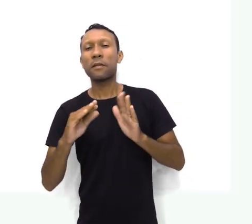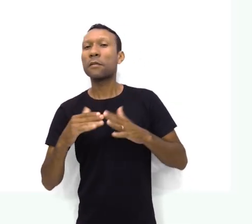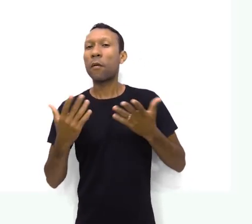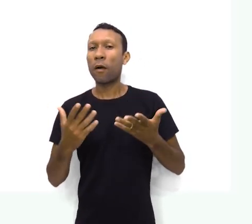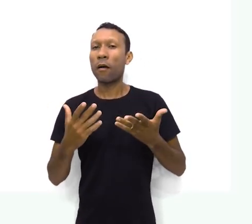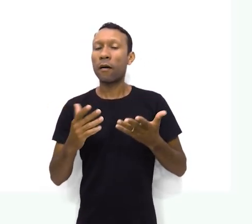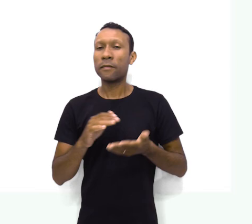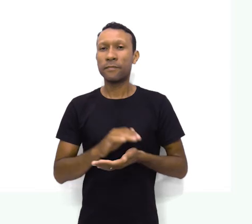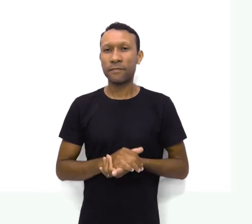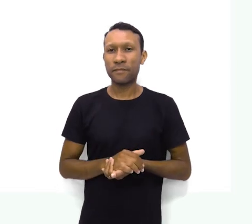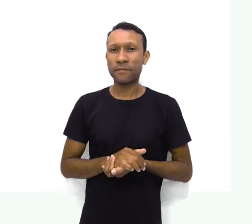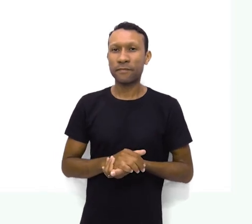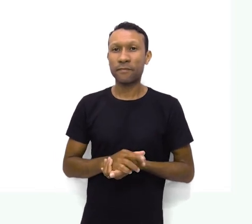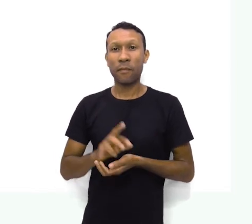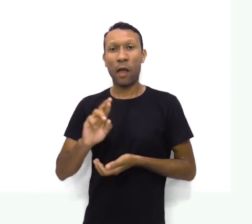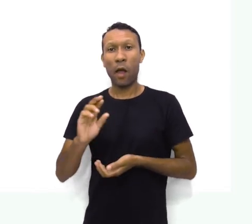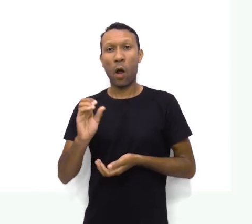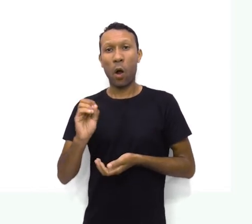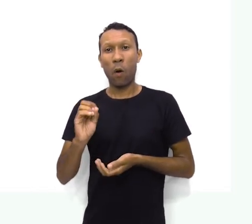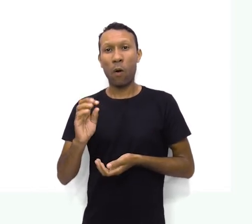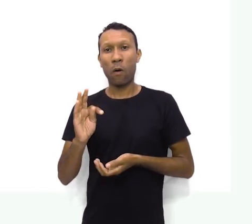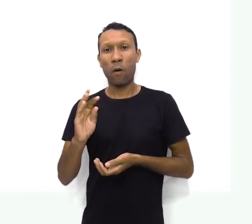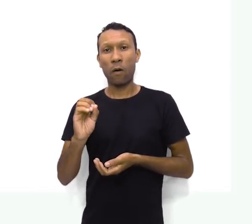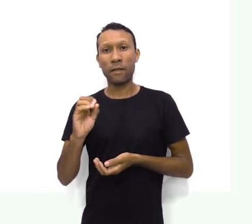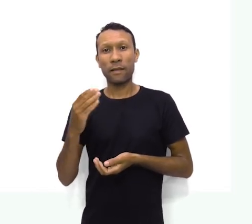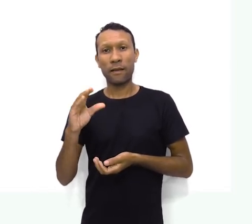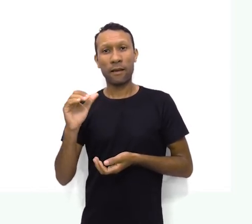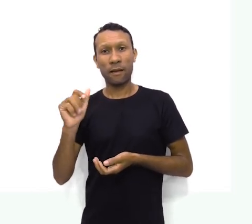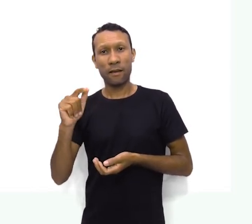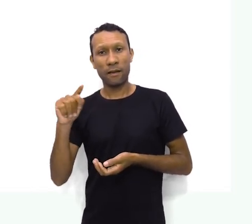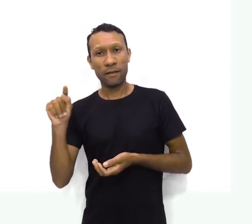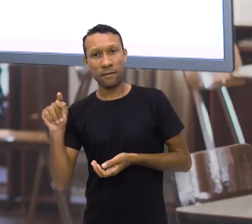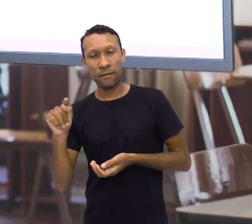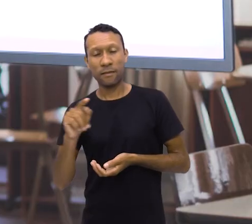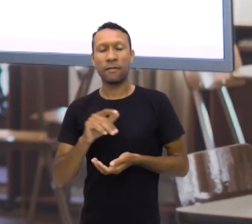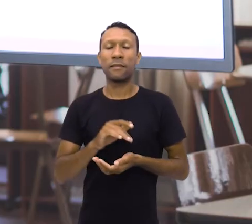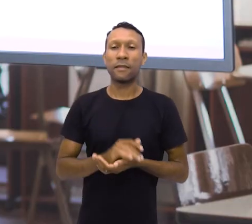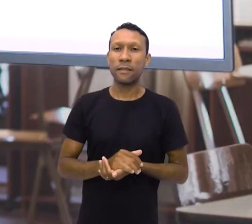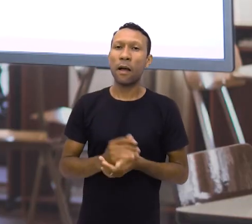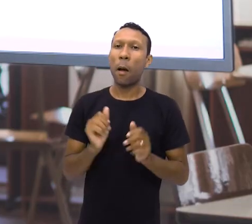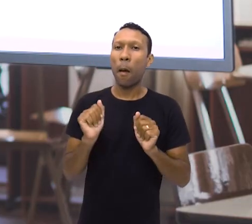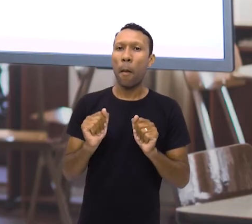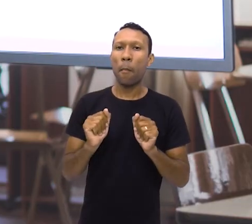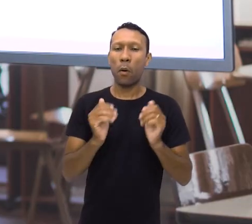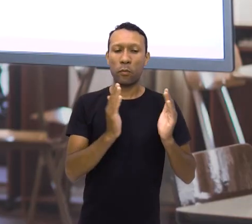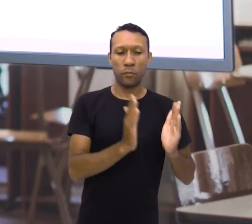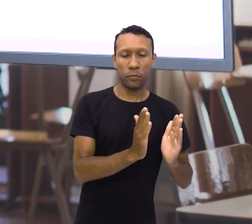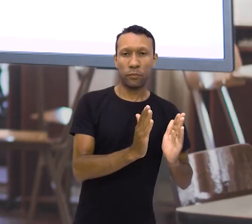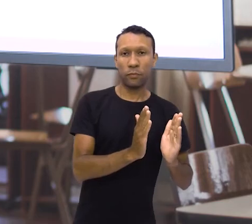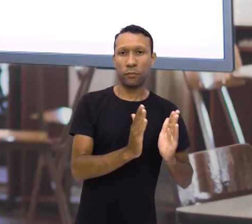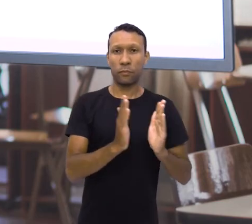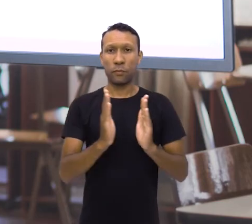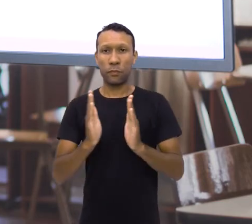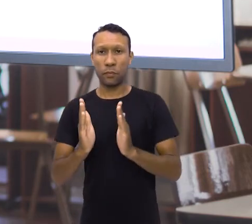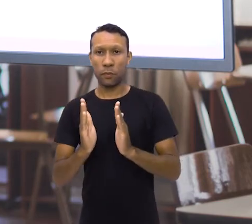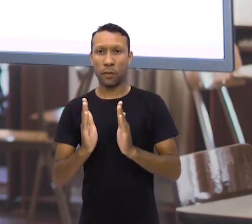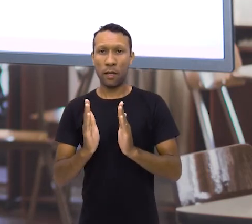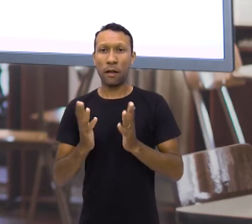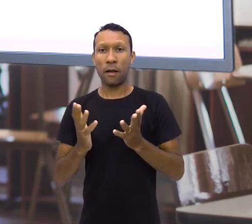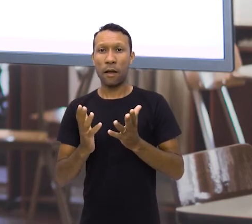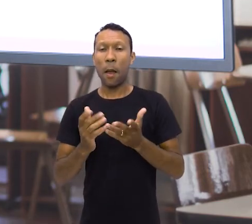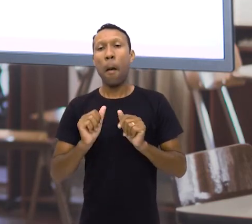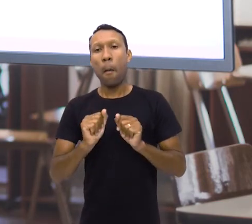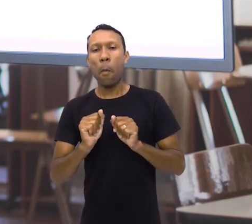no caso da reflexão. Essa simetria depende de um comprimento e de um sentido. Ele pode ser deslocado meio metro, pode ser deslocado